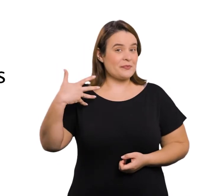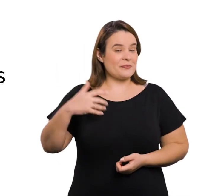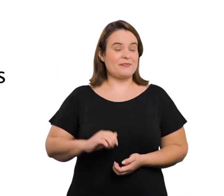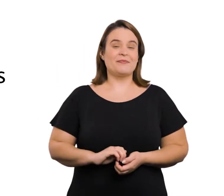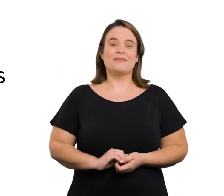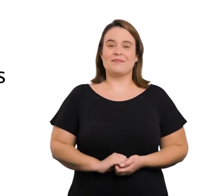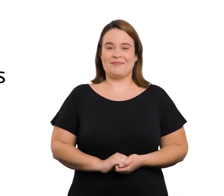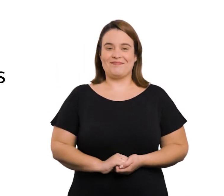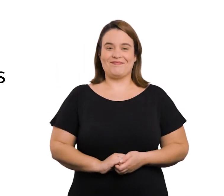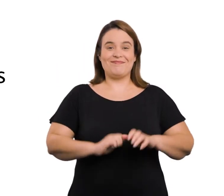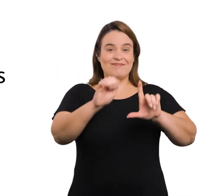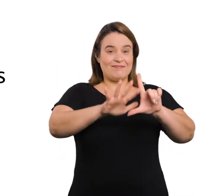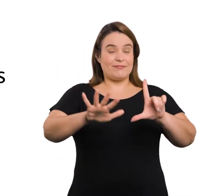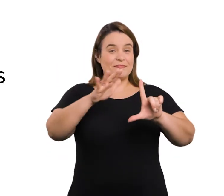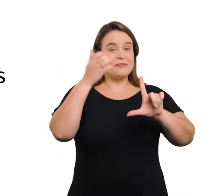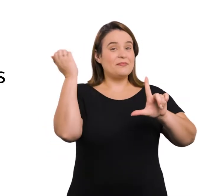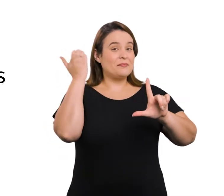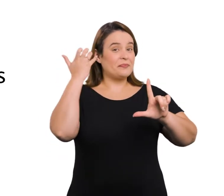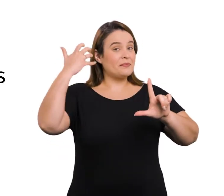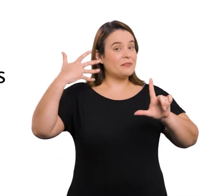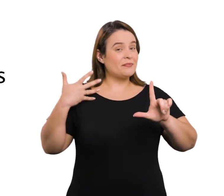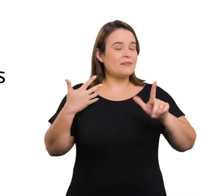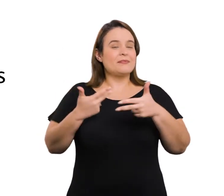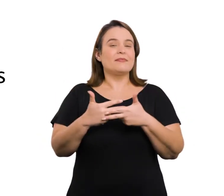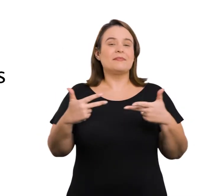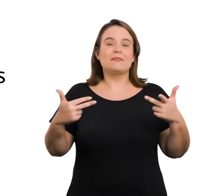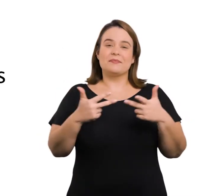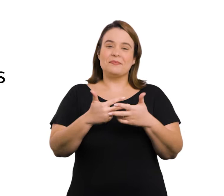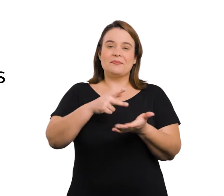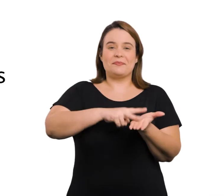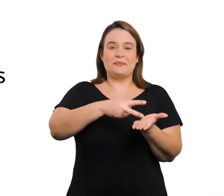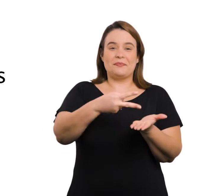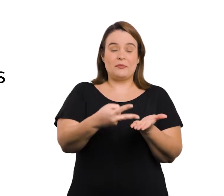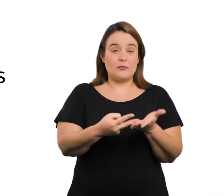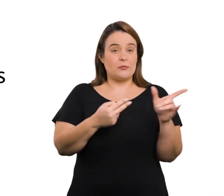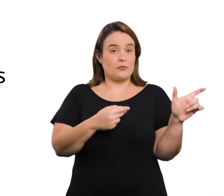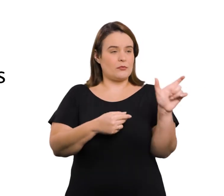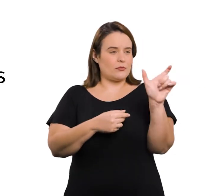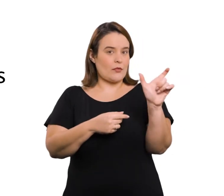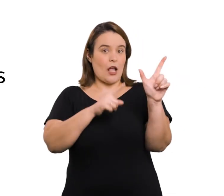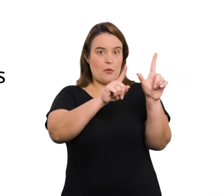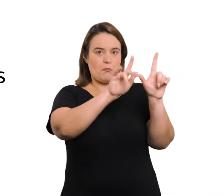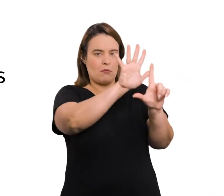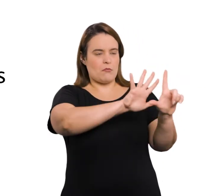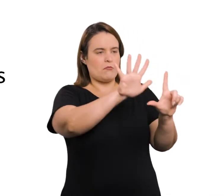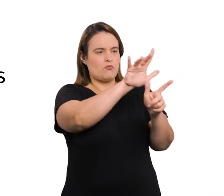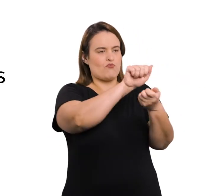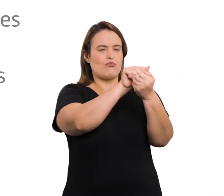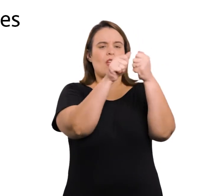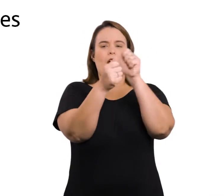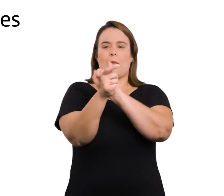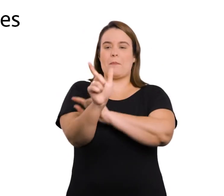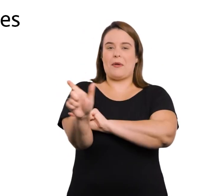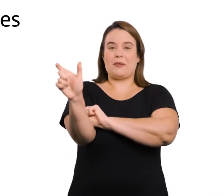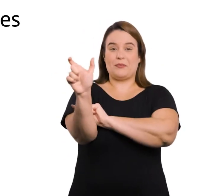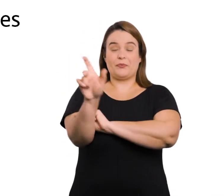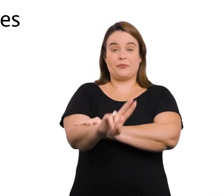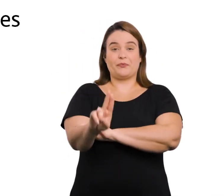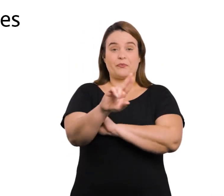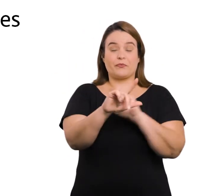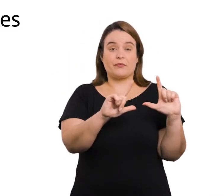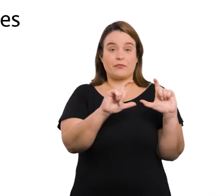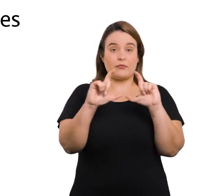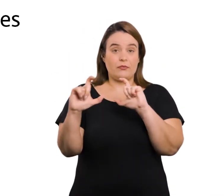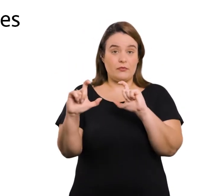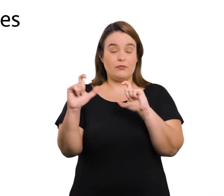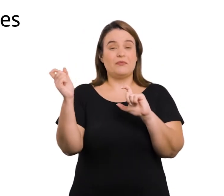de imagem. A descrição de imagem é um recurso que traduz em palavras as imagens e cenas. É utilizado em